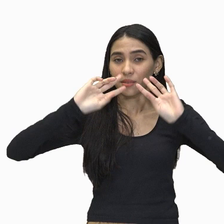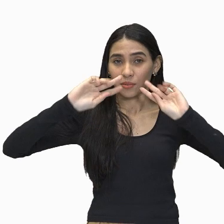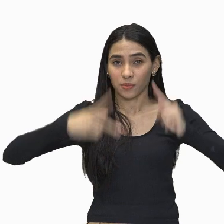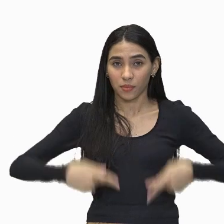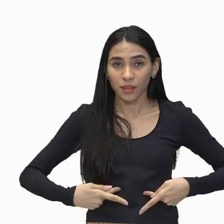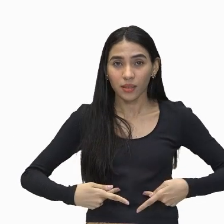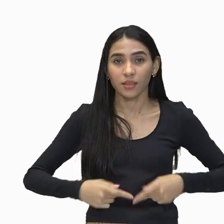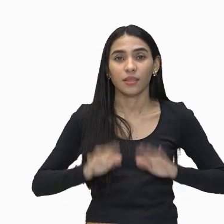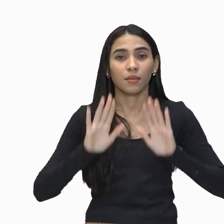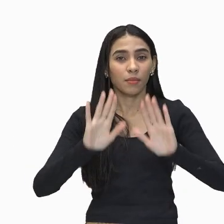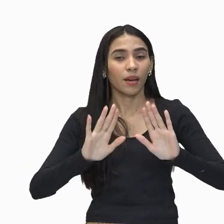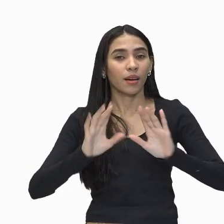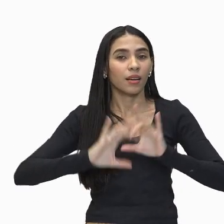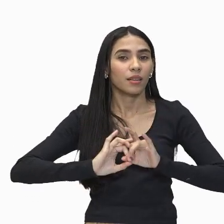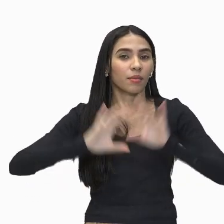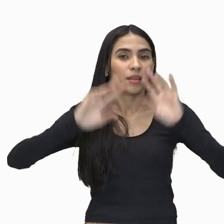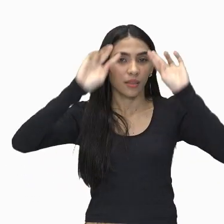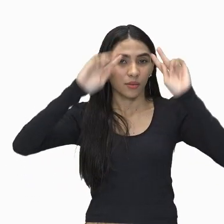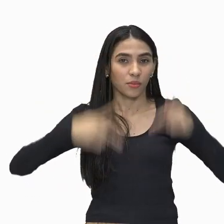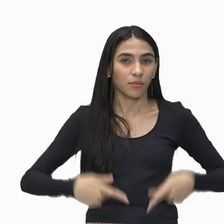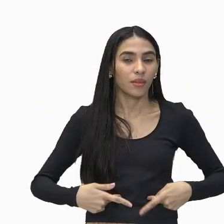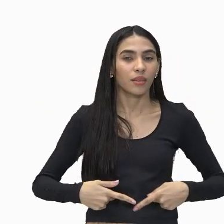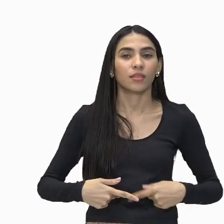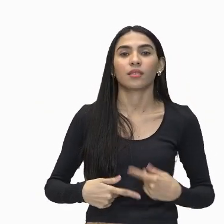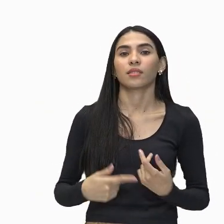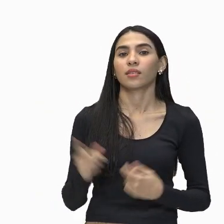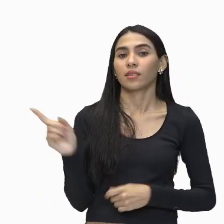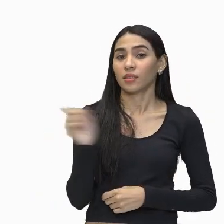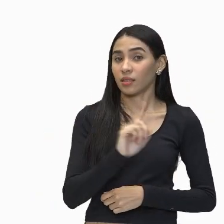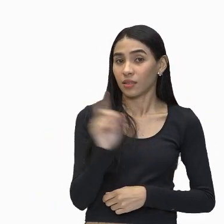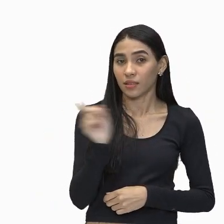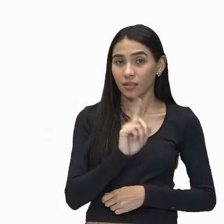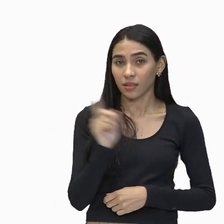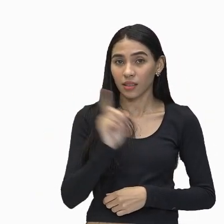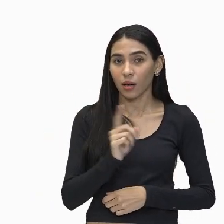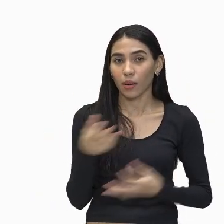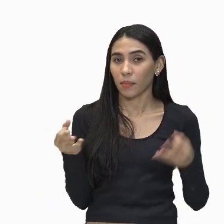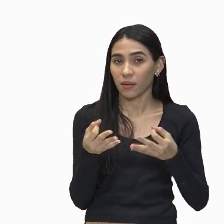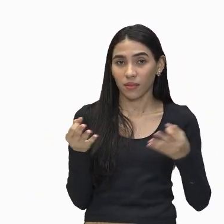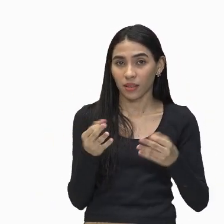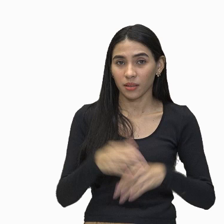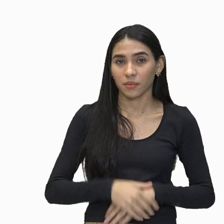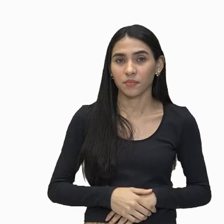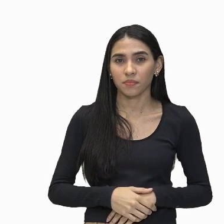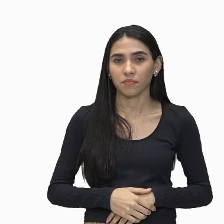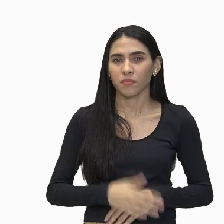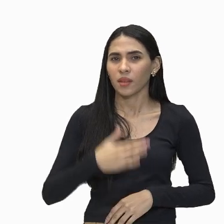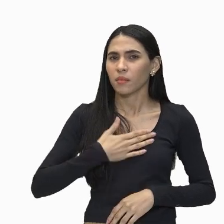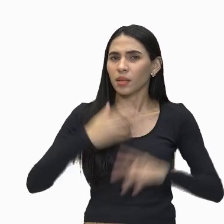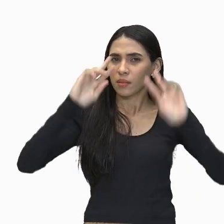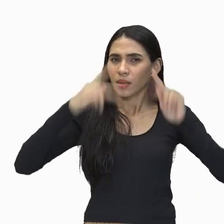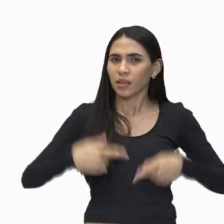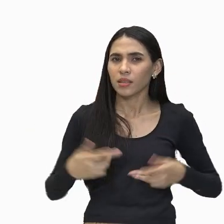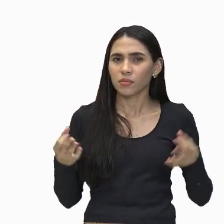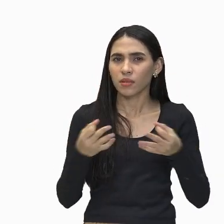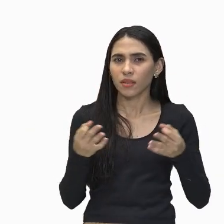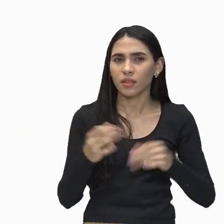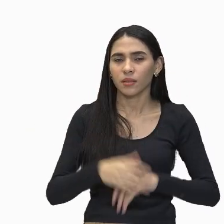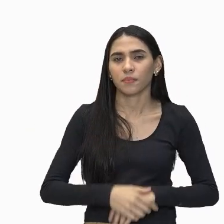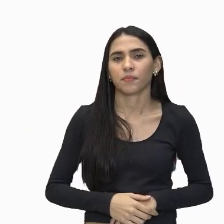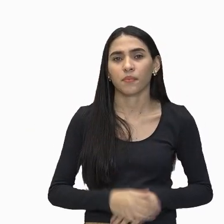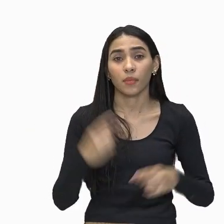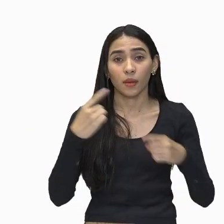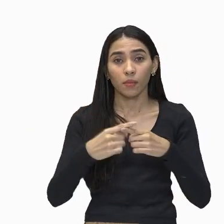humana. Só que essa liberdade humana, ela não é plena. Por que a minha liberdade não é plena, professor? Porque ela